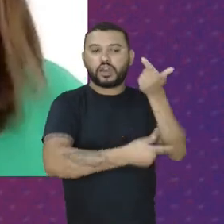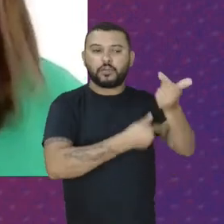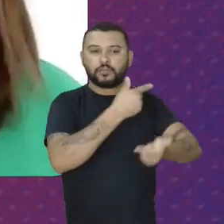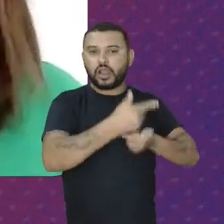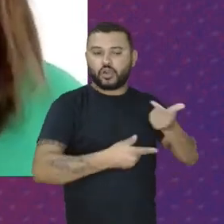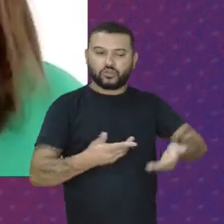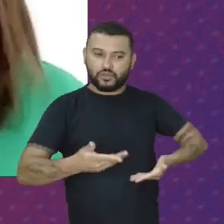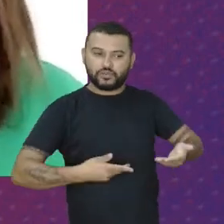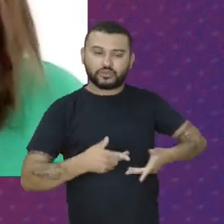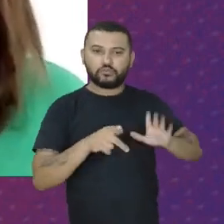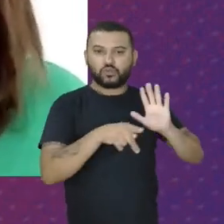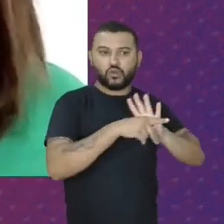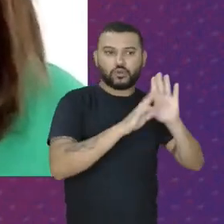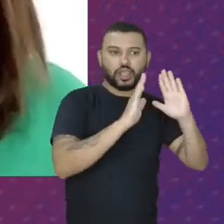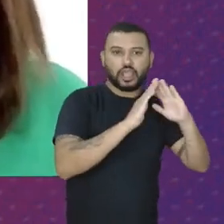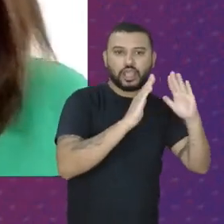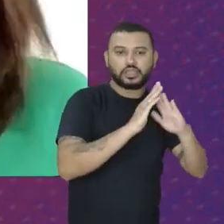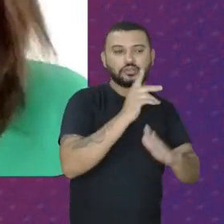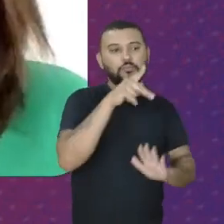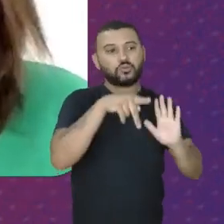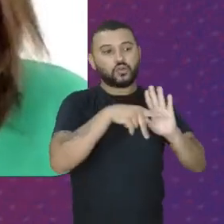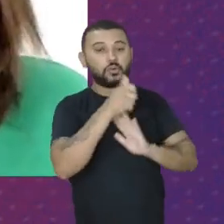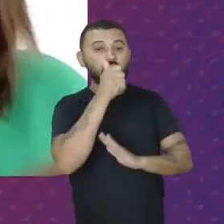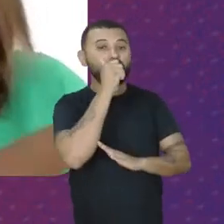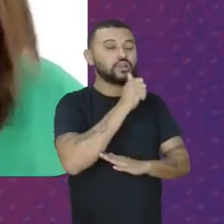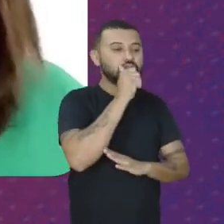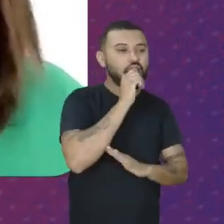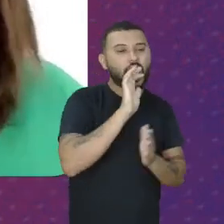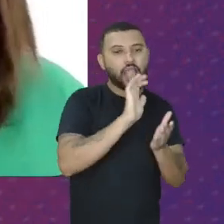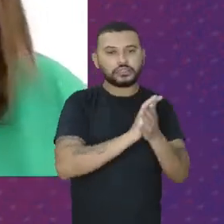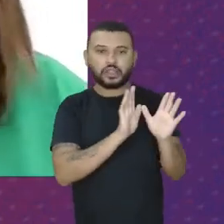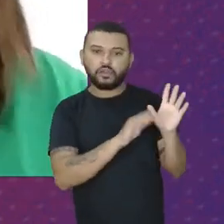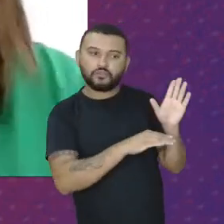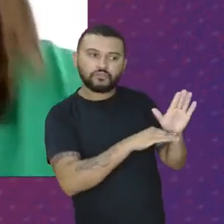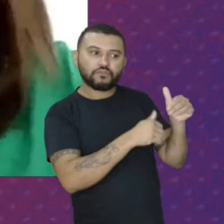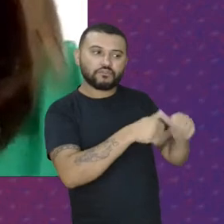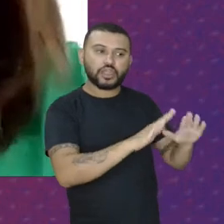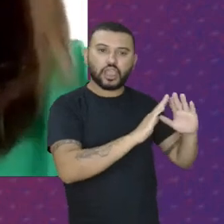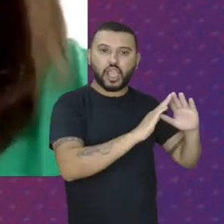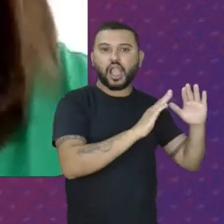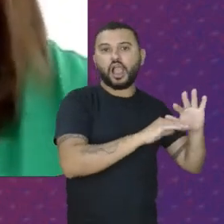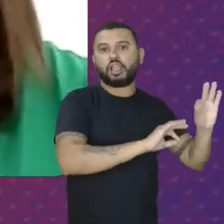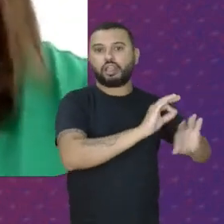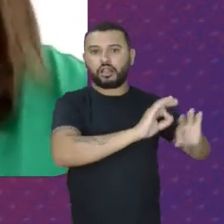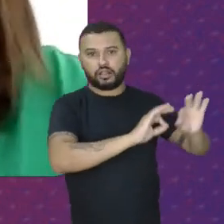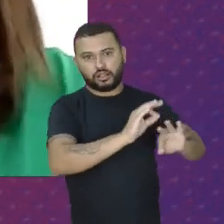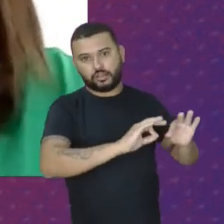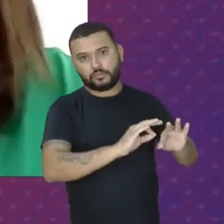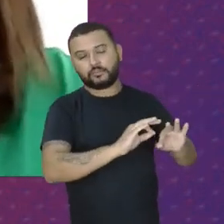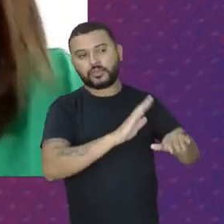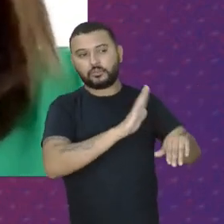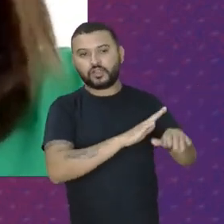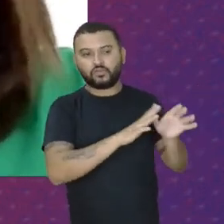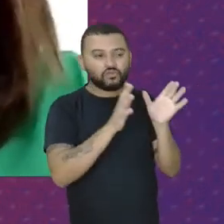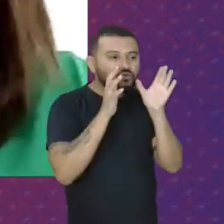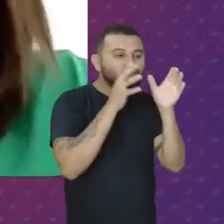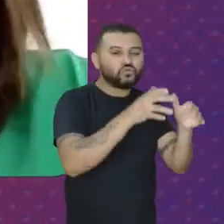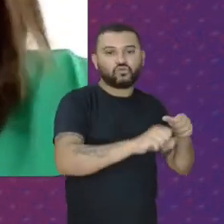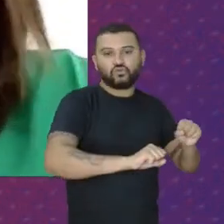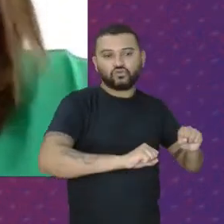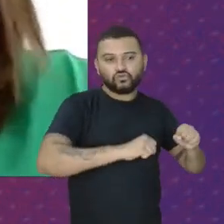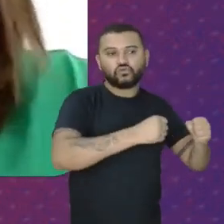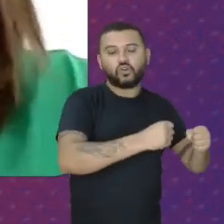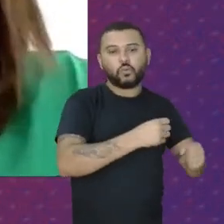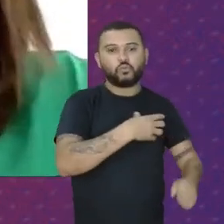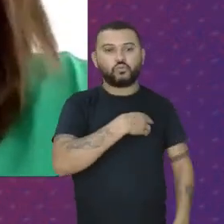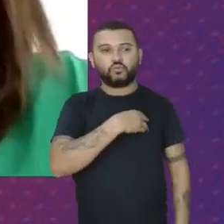que geralmente, em sua grande maioria, se concentra nas mulheres e em suas